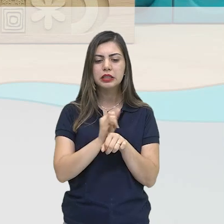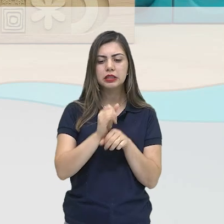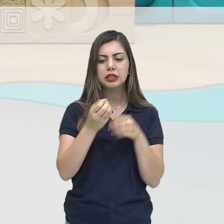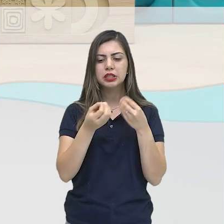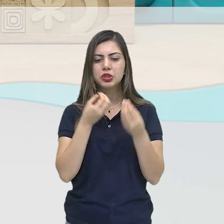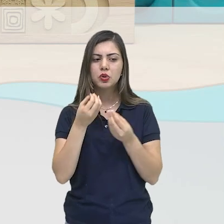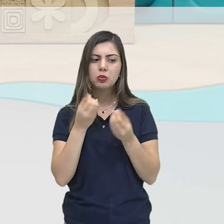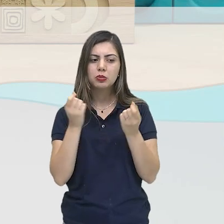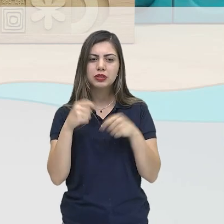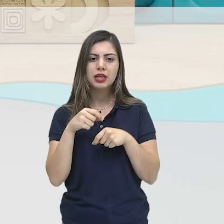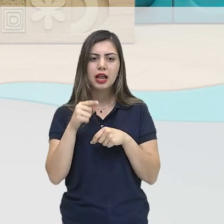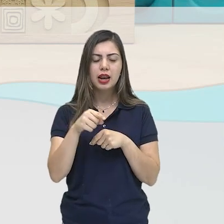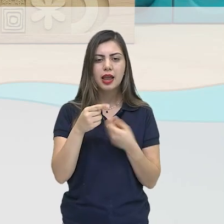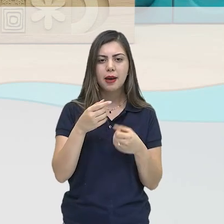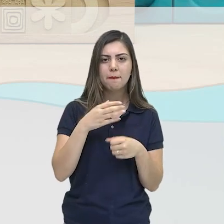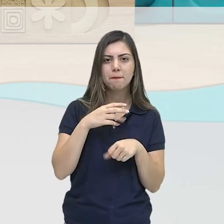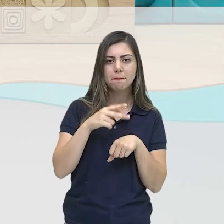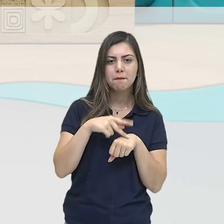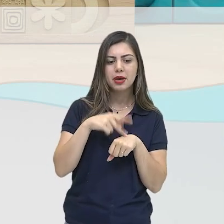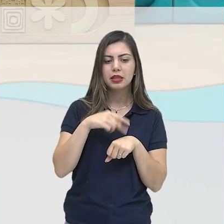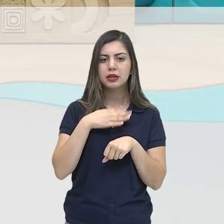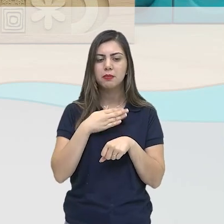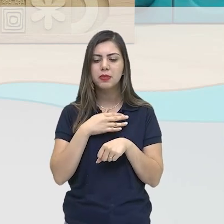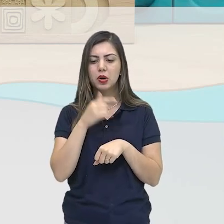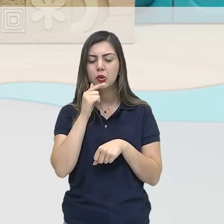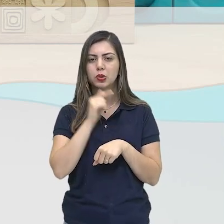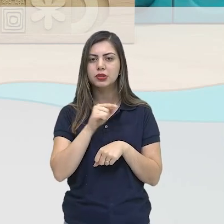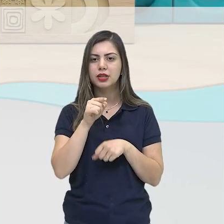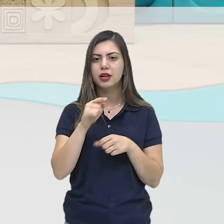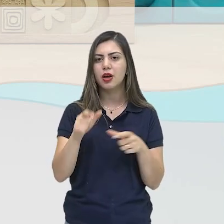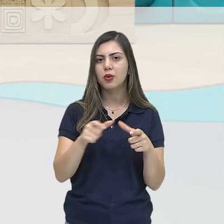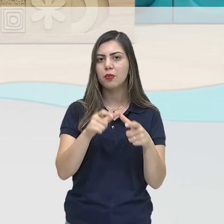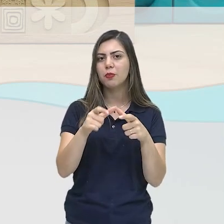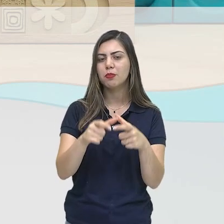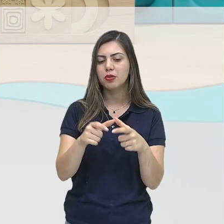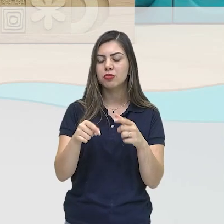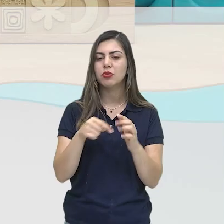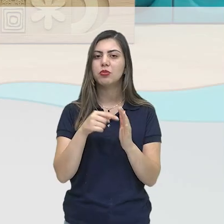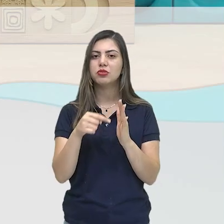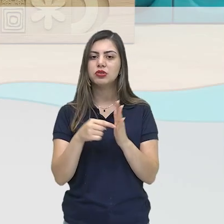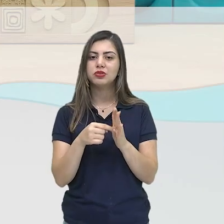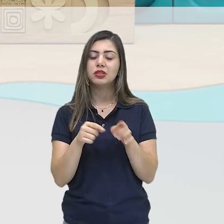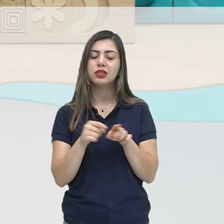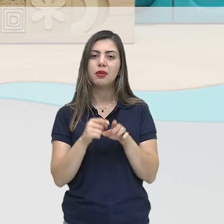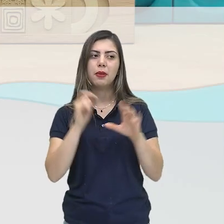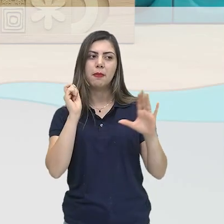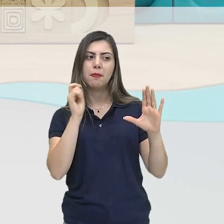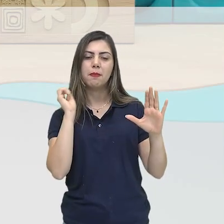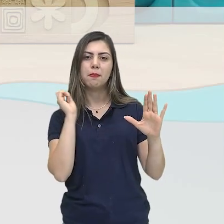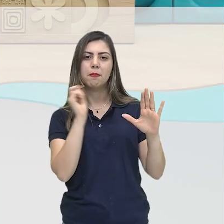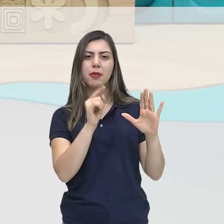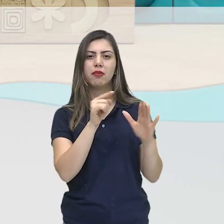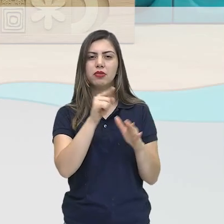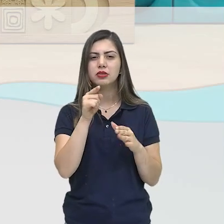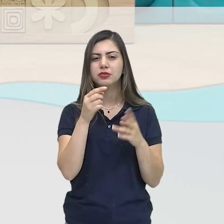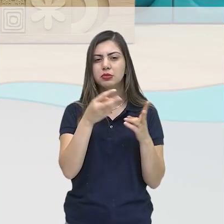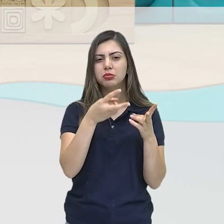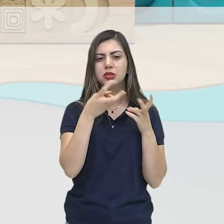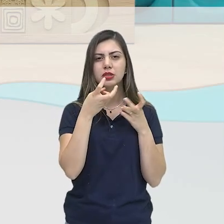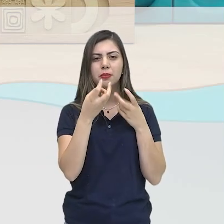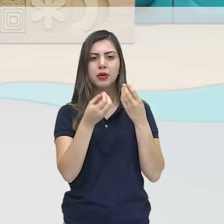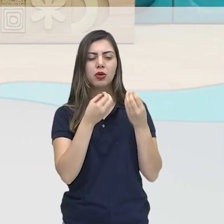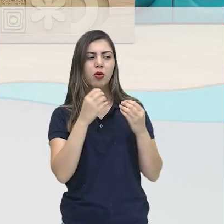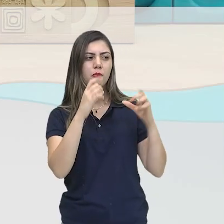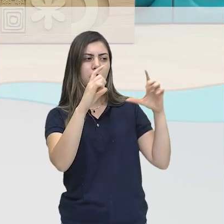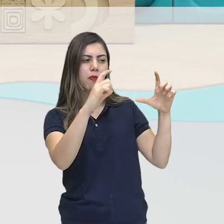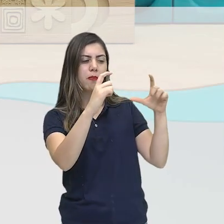está mais vago para passar a sua pedra para chegar no seu objetivo, assim como no jogo de dardo também. Você vai observar ali